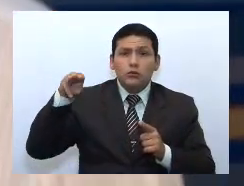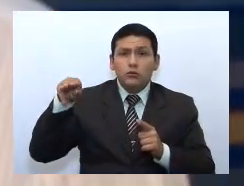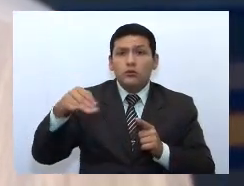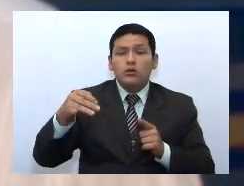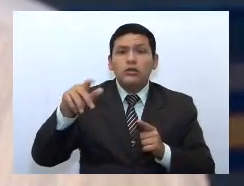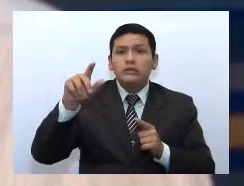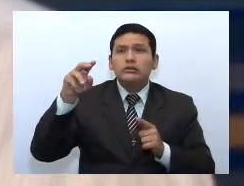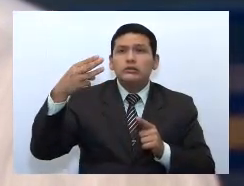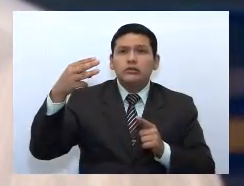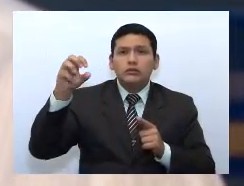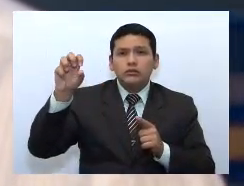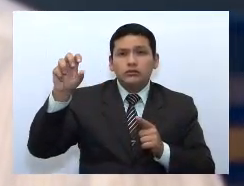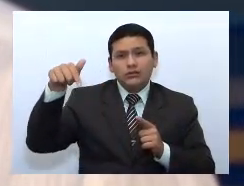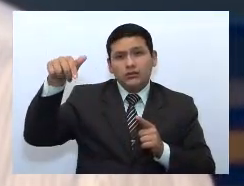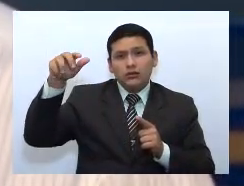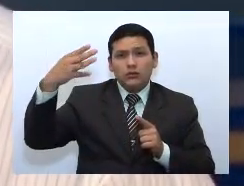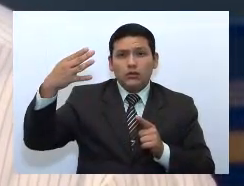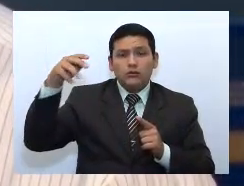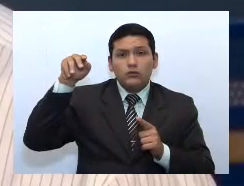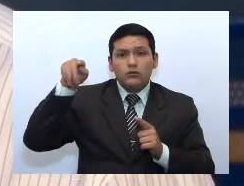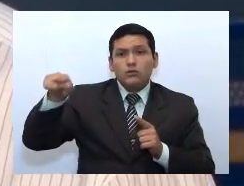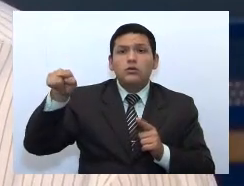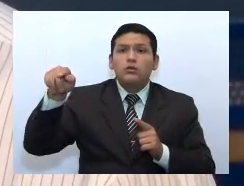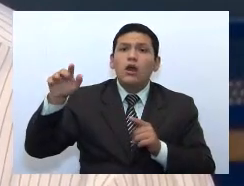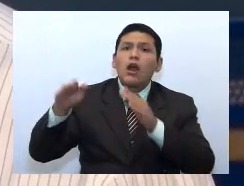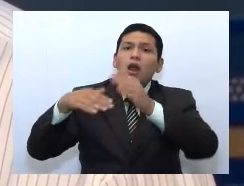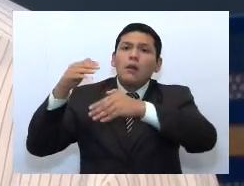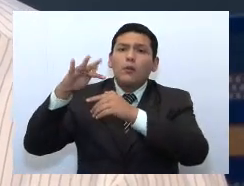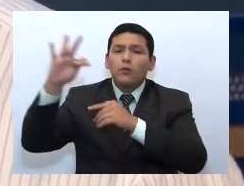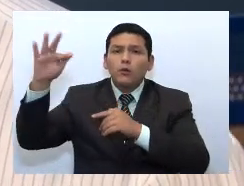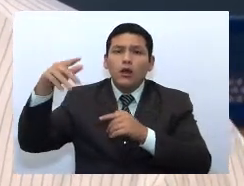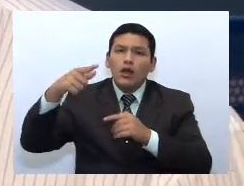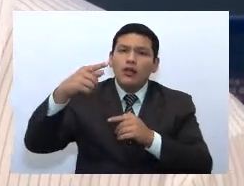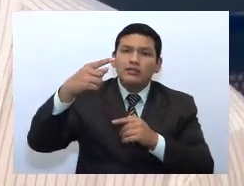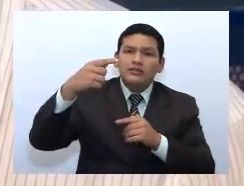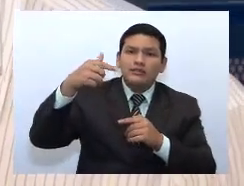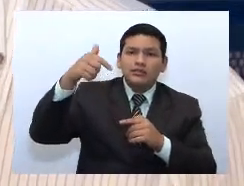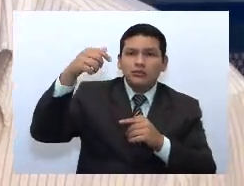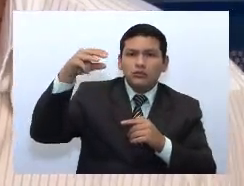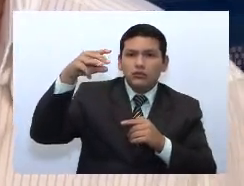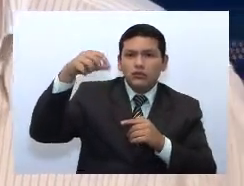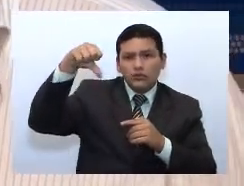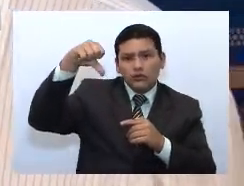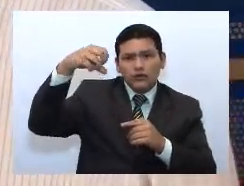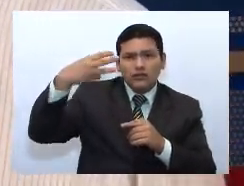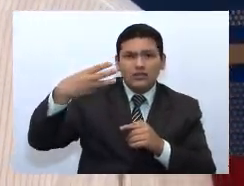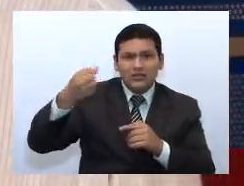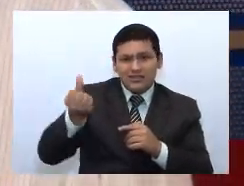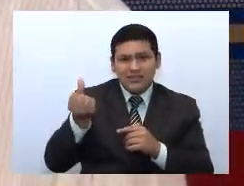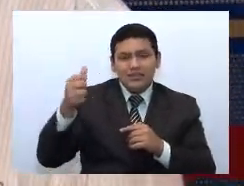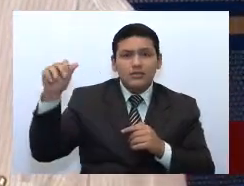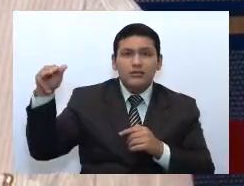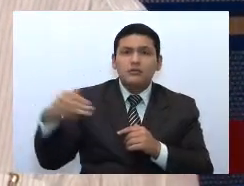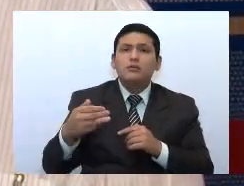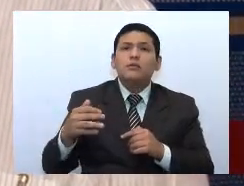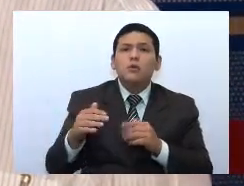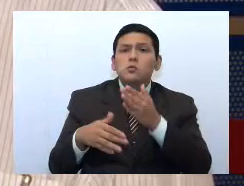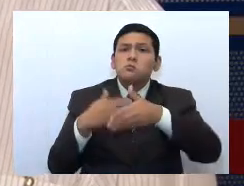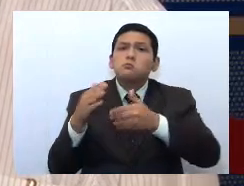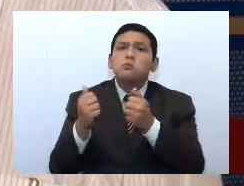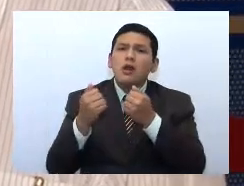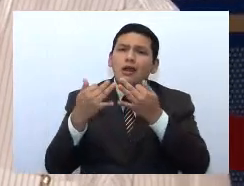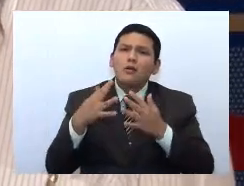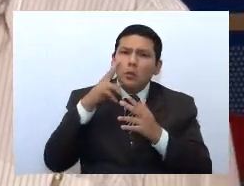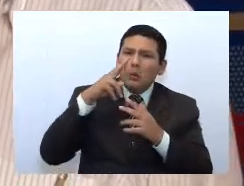R$ 78.359.000. E a nossa previsão é R$ 96.000.000. 96 milhões. Quando a gente fala desse montante, a pessoa, às vezes, a gente está